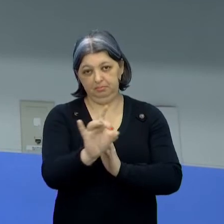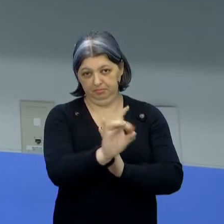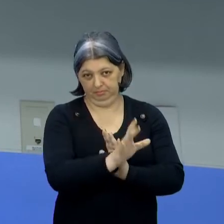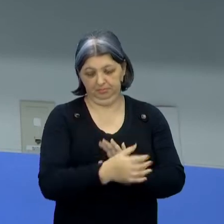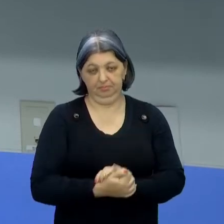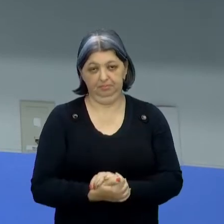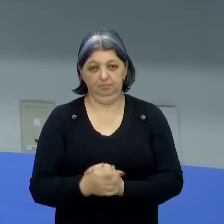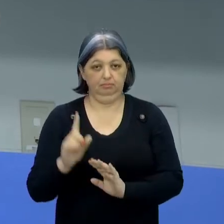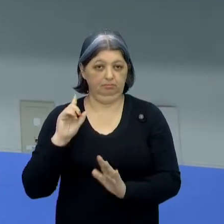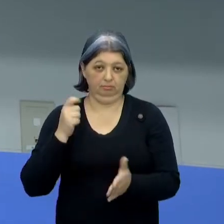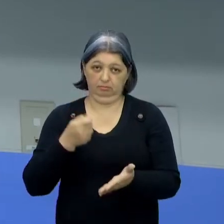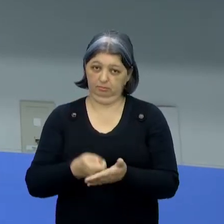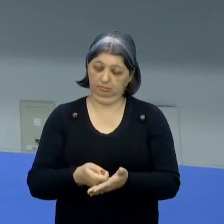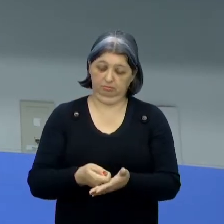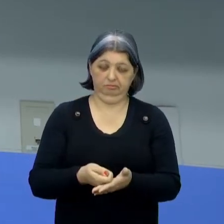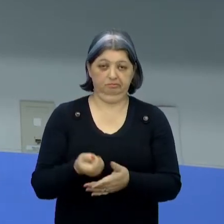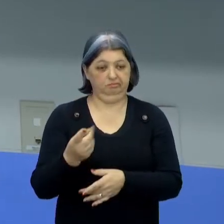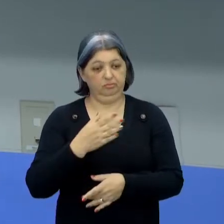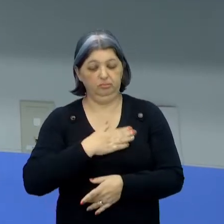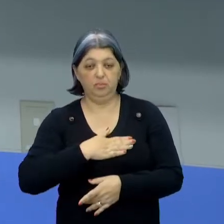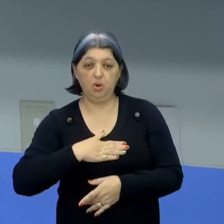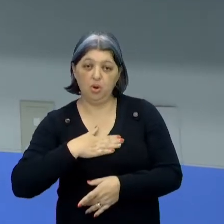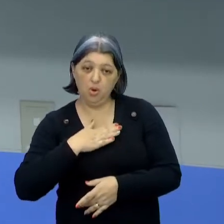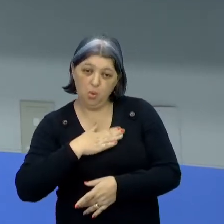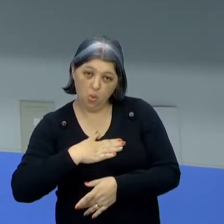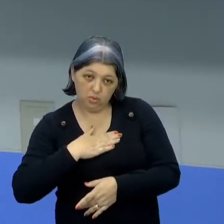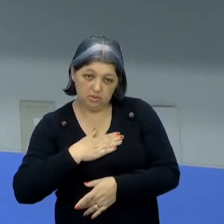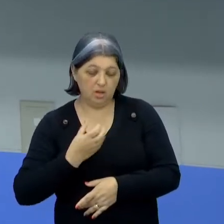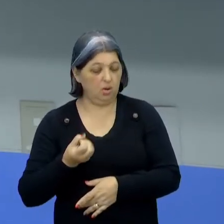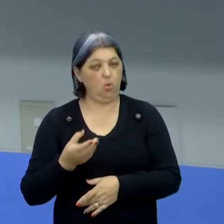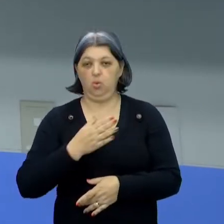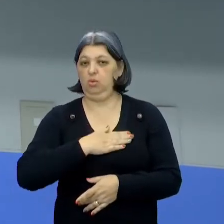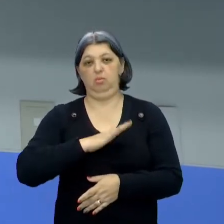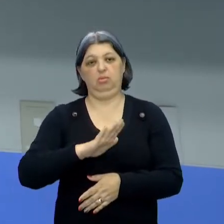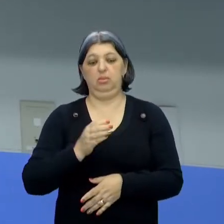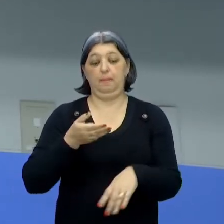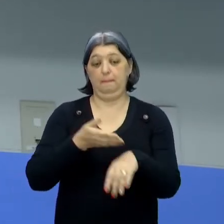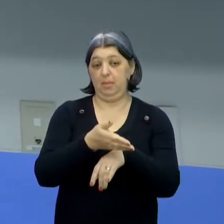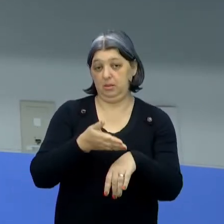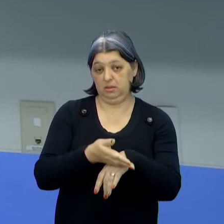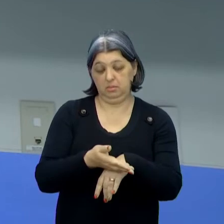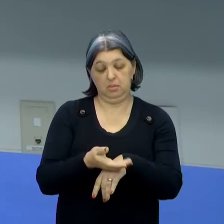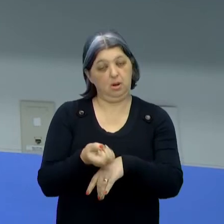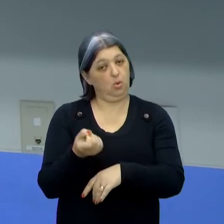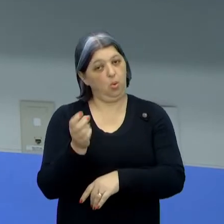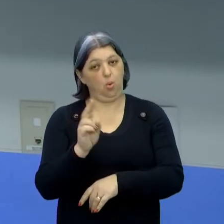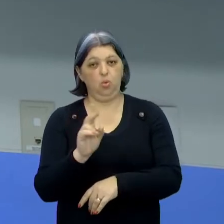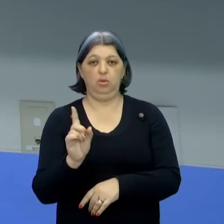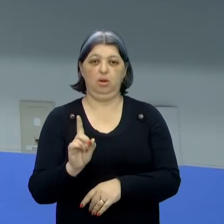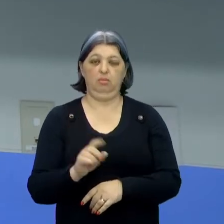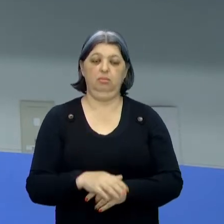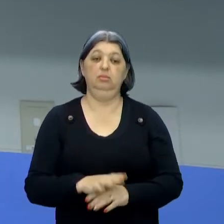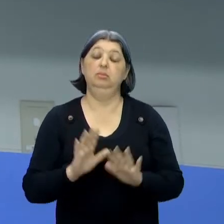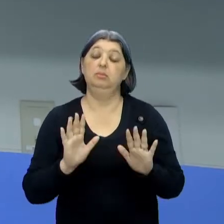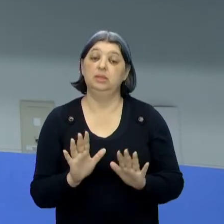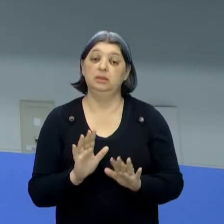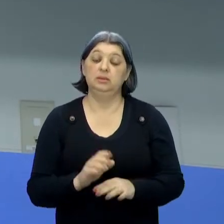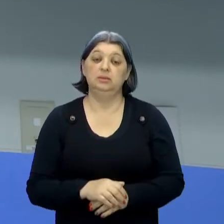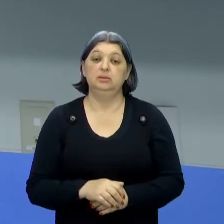uma decisão sua gostar ou não, participar delas ou não. Agora, não